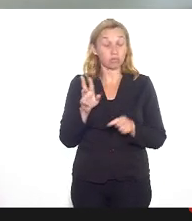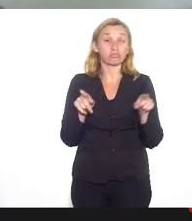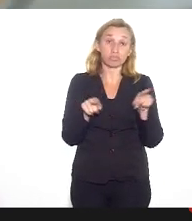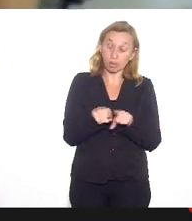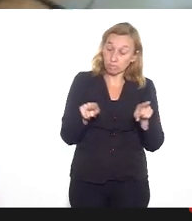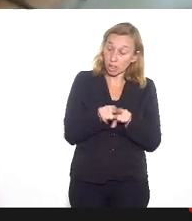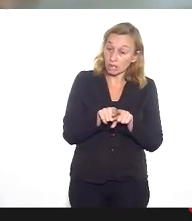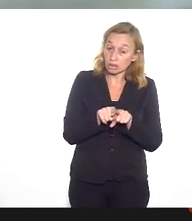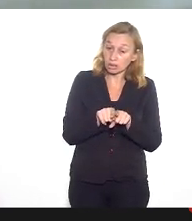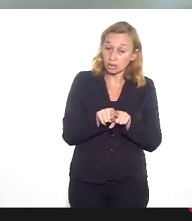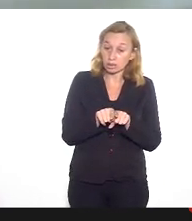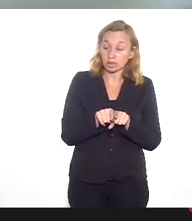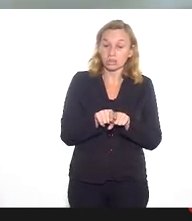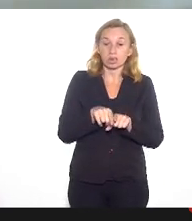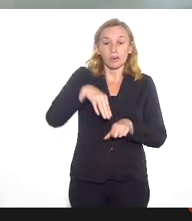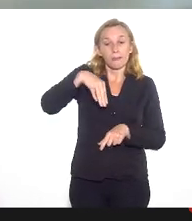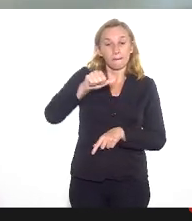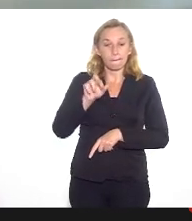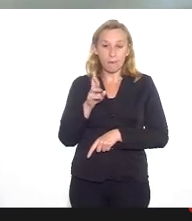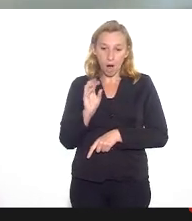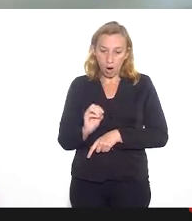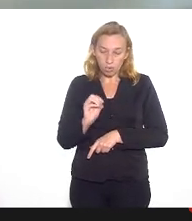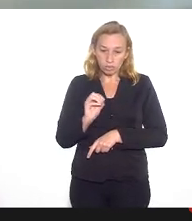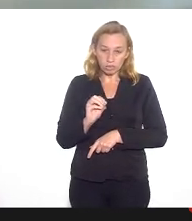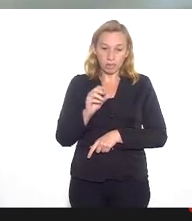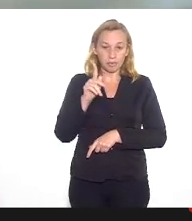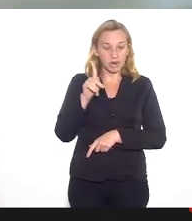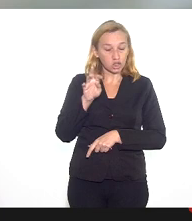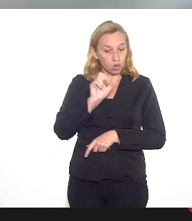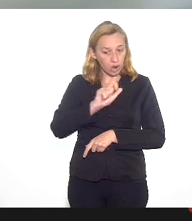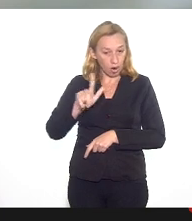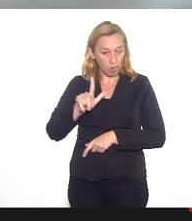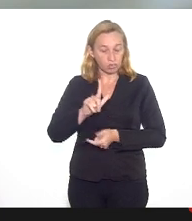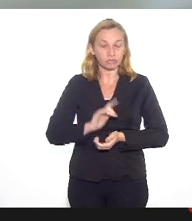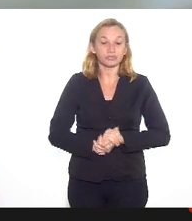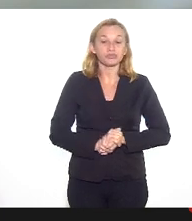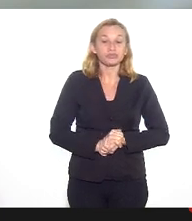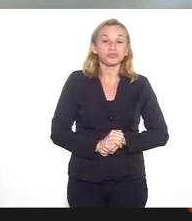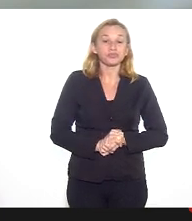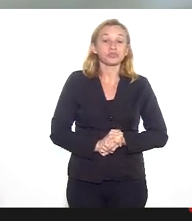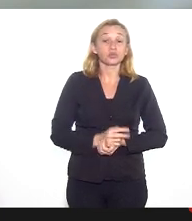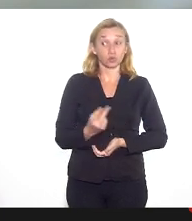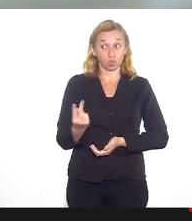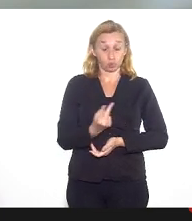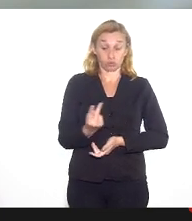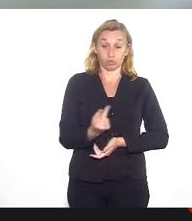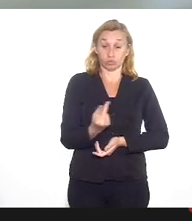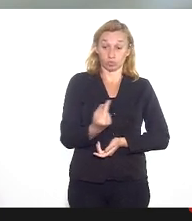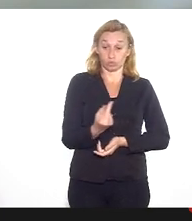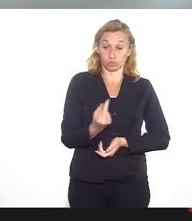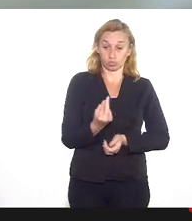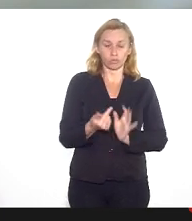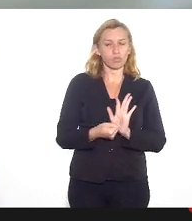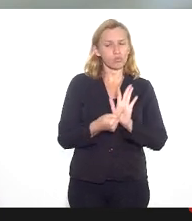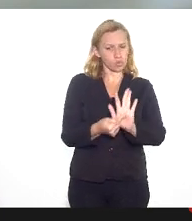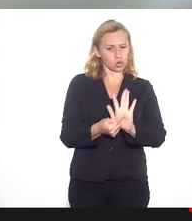para o senhor Mauro Coutinho, da Petrodal, que ambos mostraram